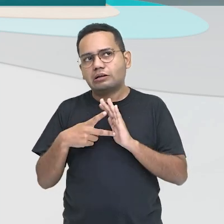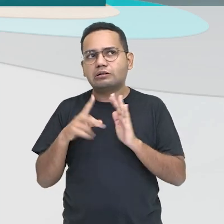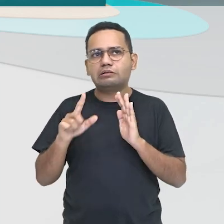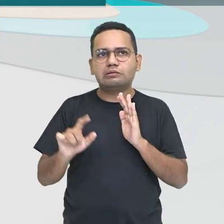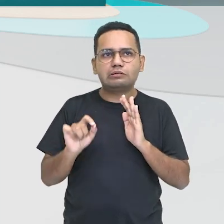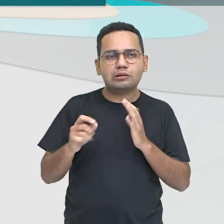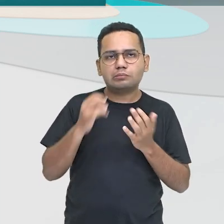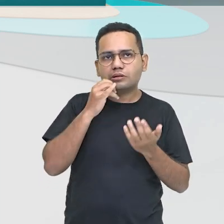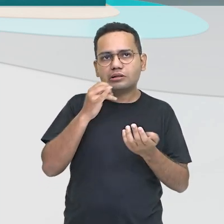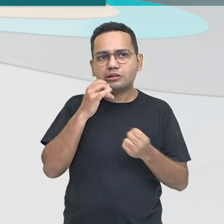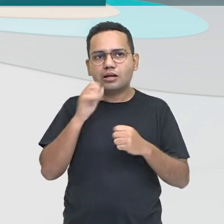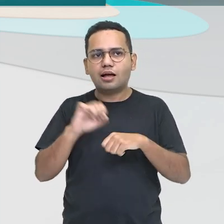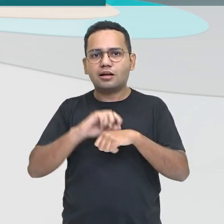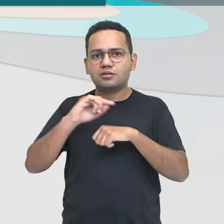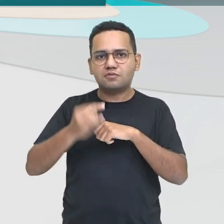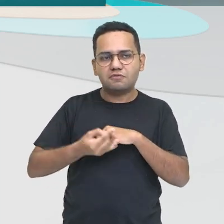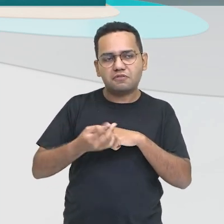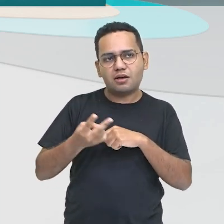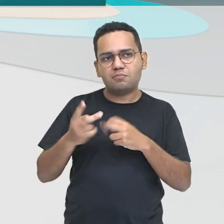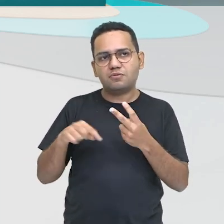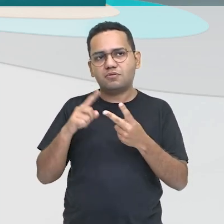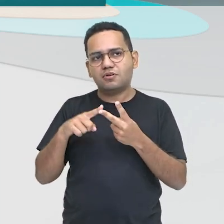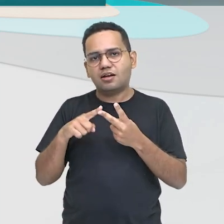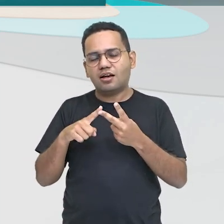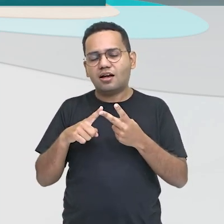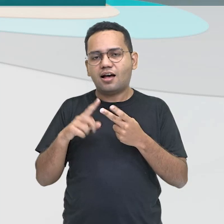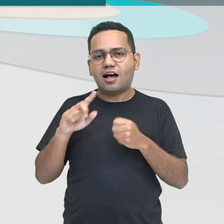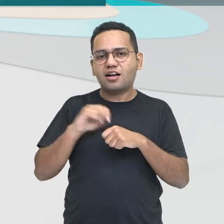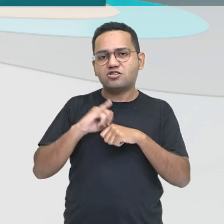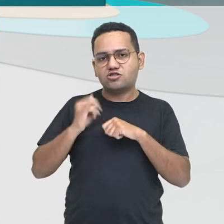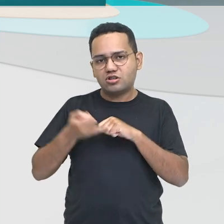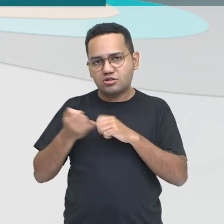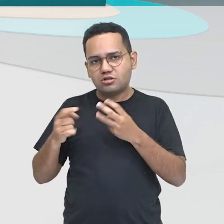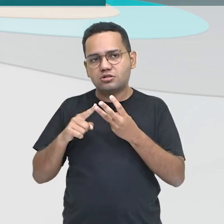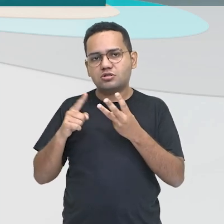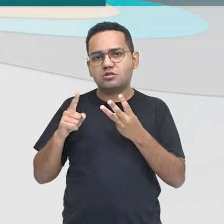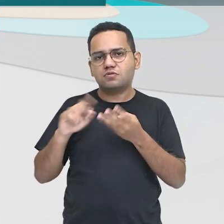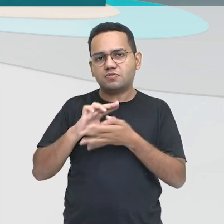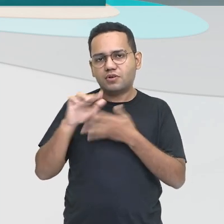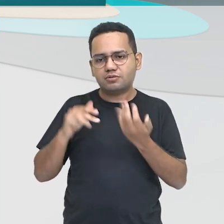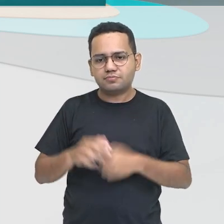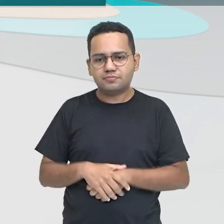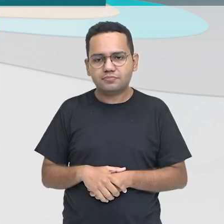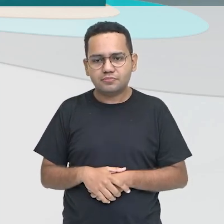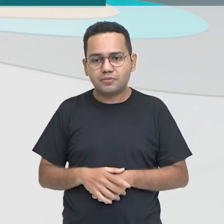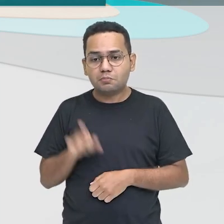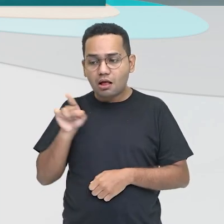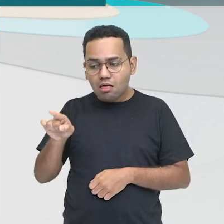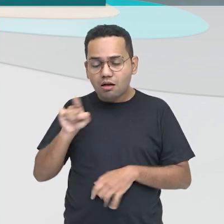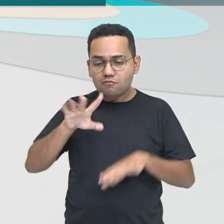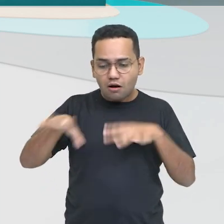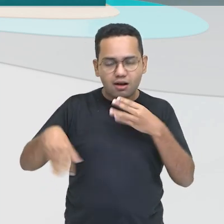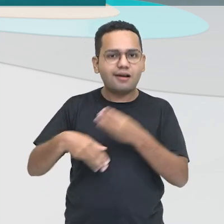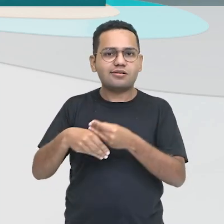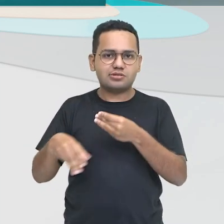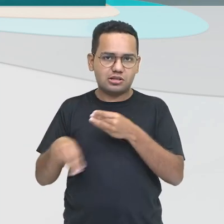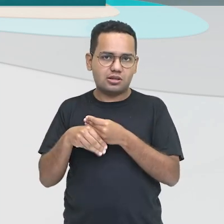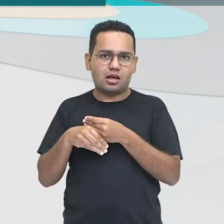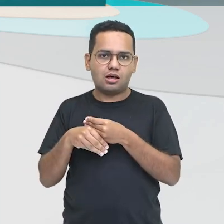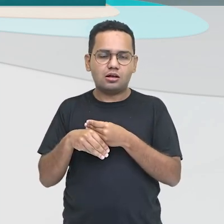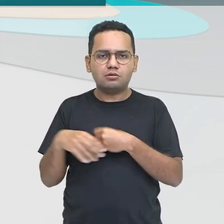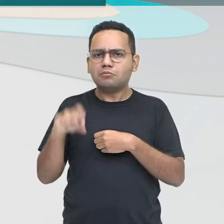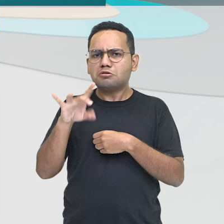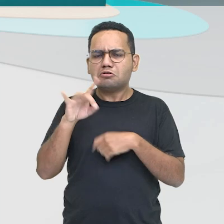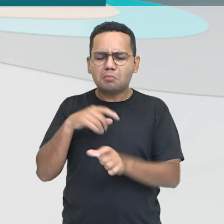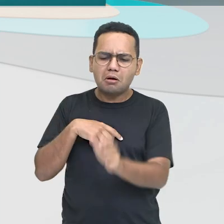advérbio. Uma informação, os advérbios sempre vão acrescentar mais alguma coisa do que somente uma palavra. Eles não vão só